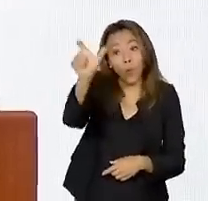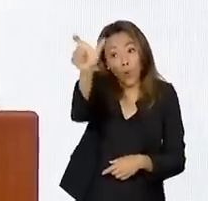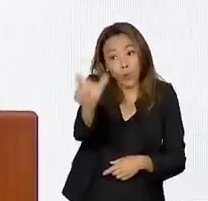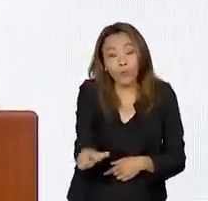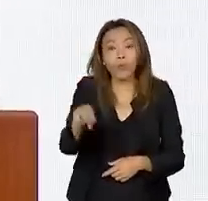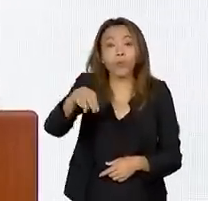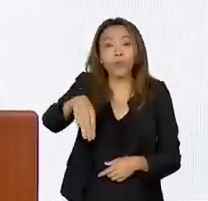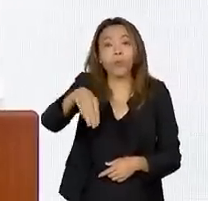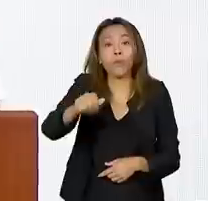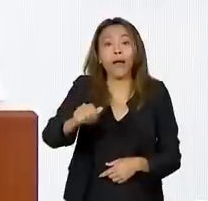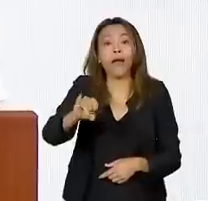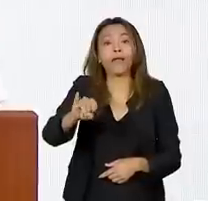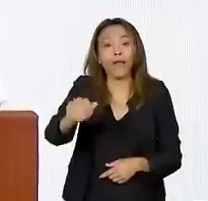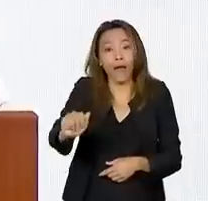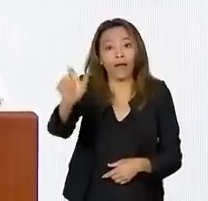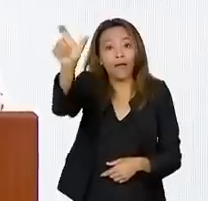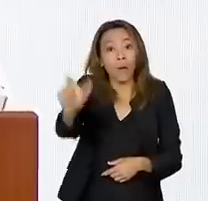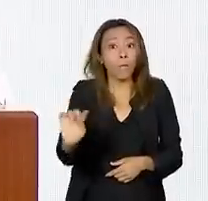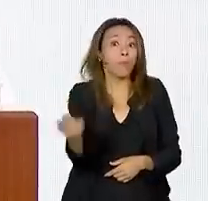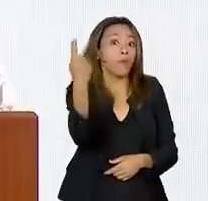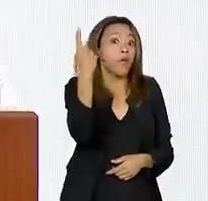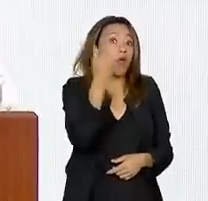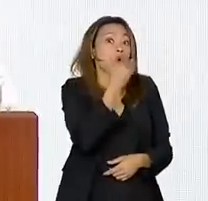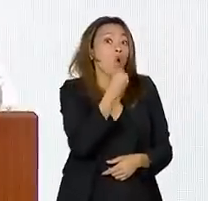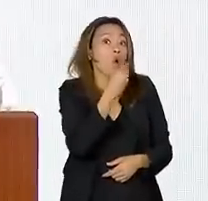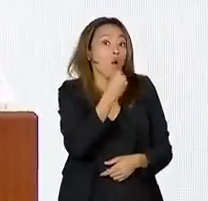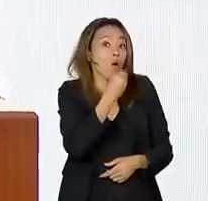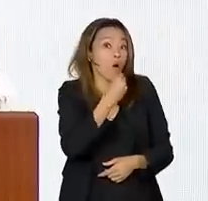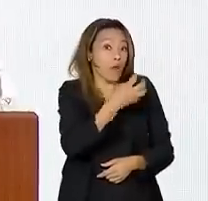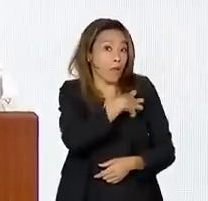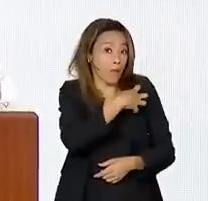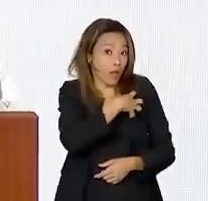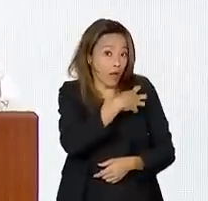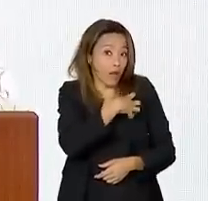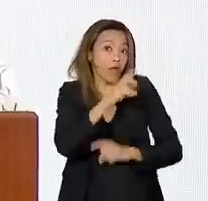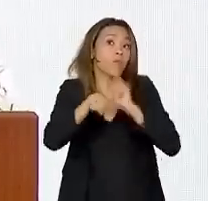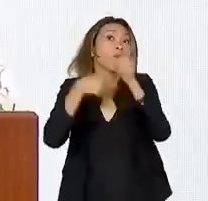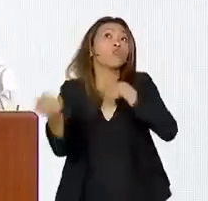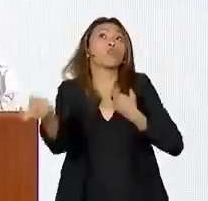Mittenmaier, foi o primeiro homem na Bahia, depois da minha volta, em